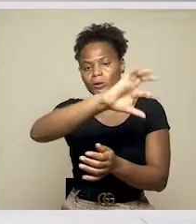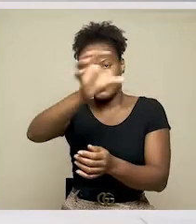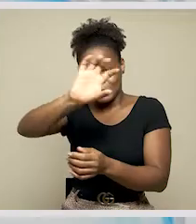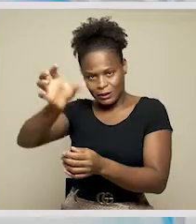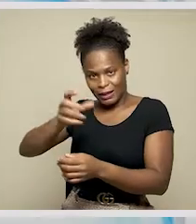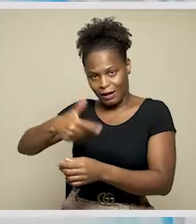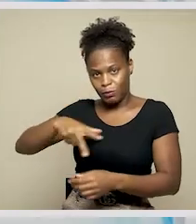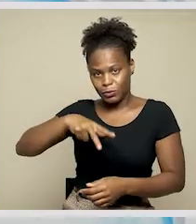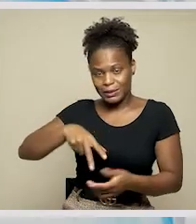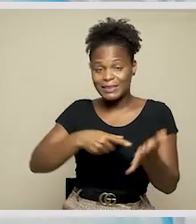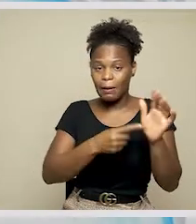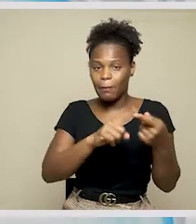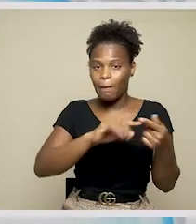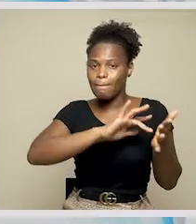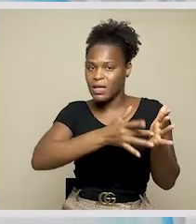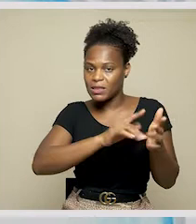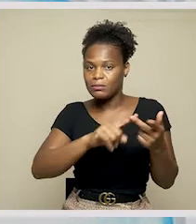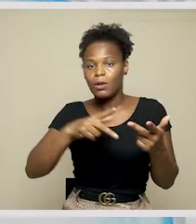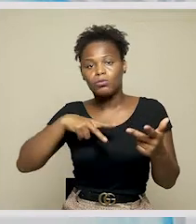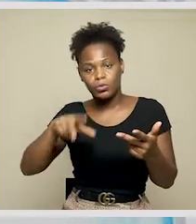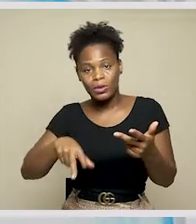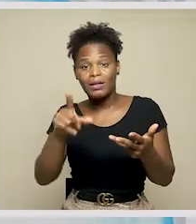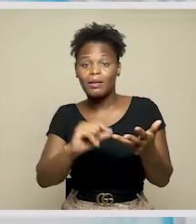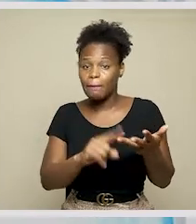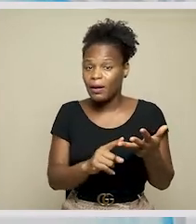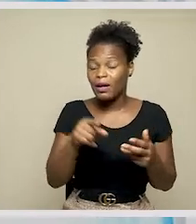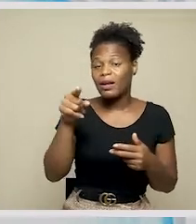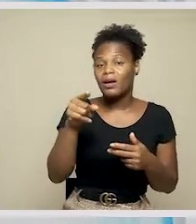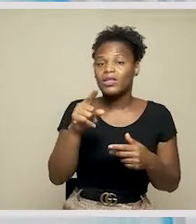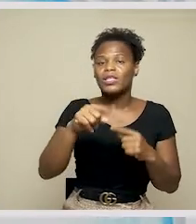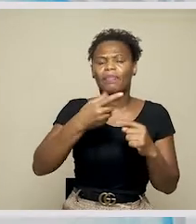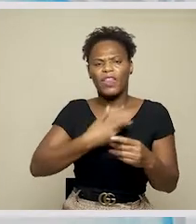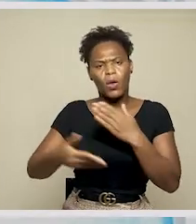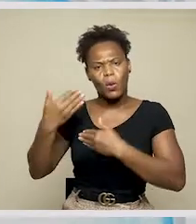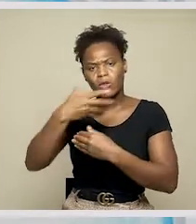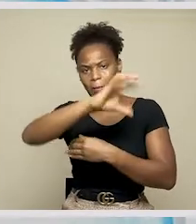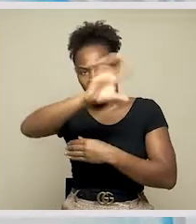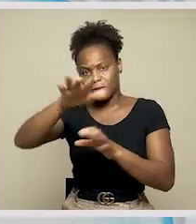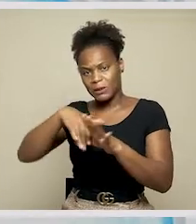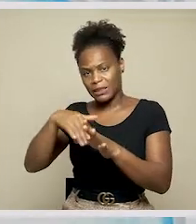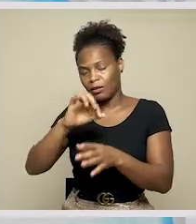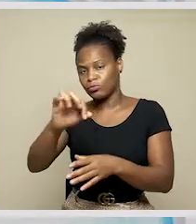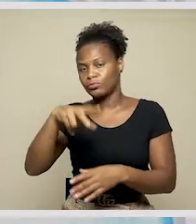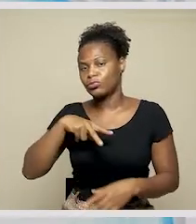lusófonos, nomeadamente Brasil, Portugal e também nas ex-colónias